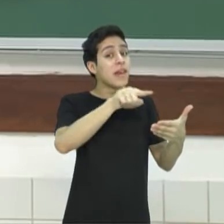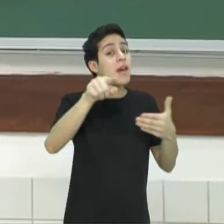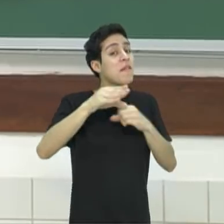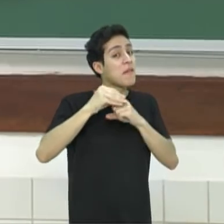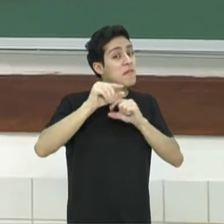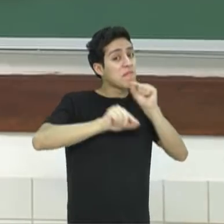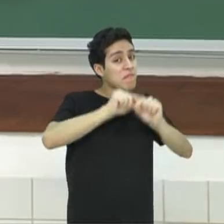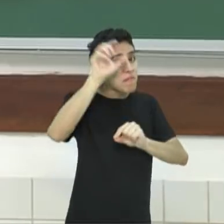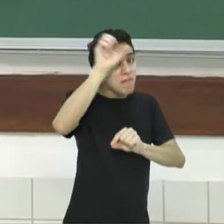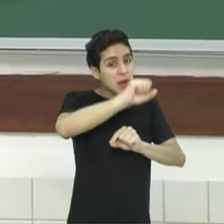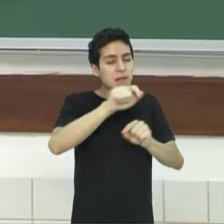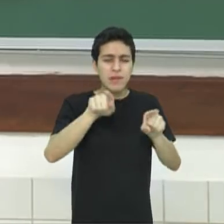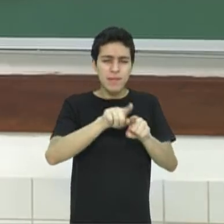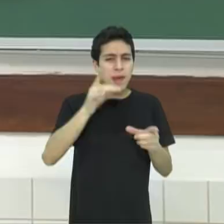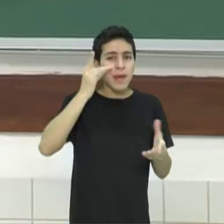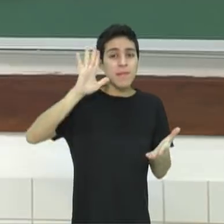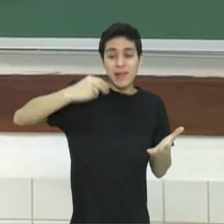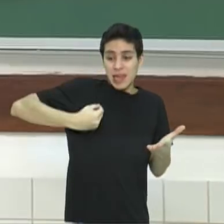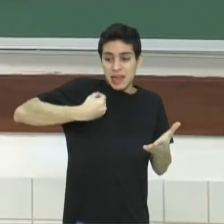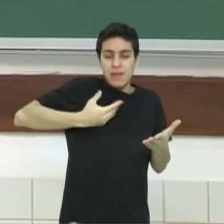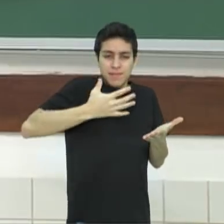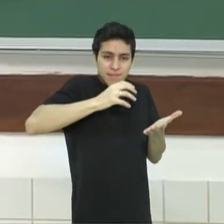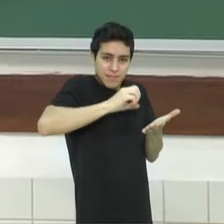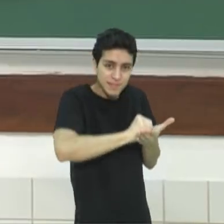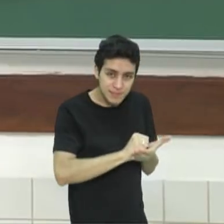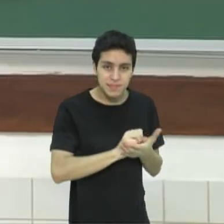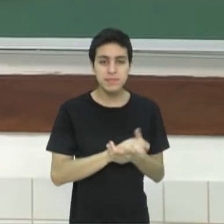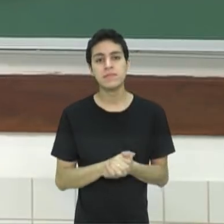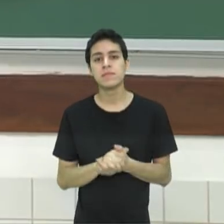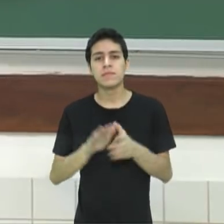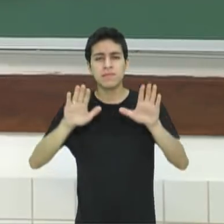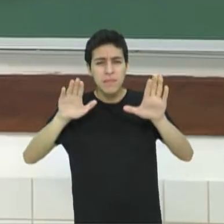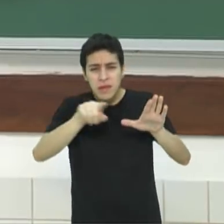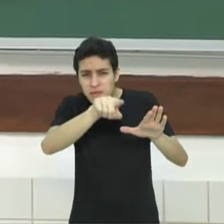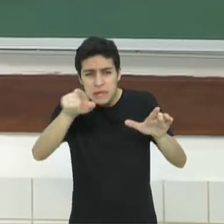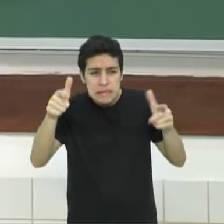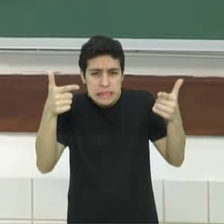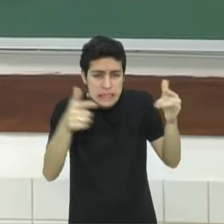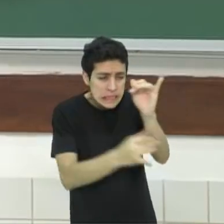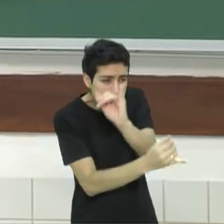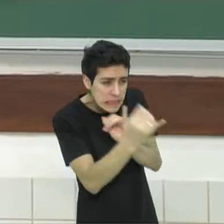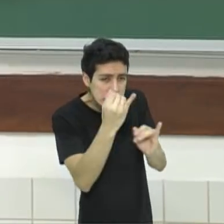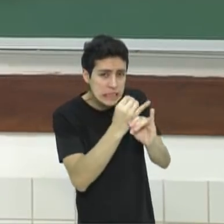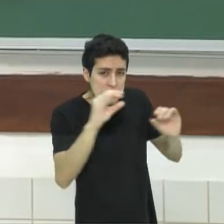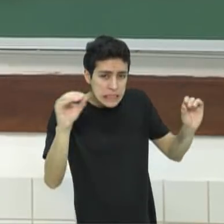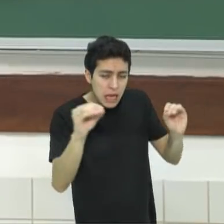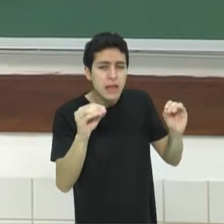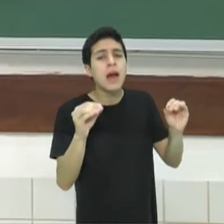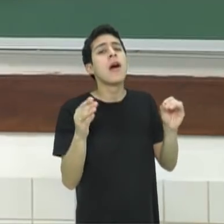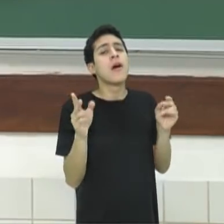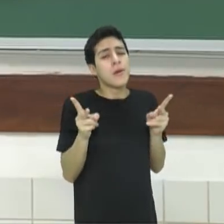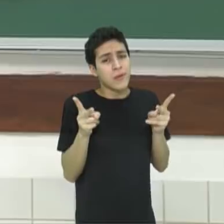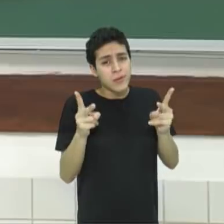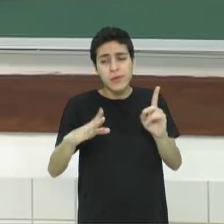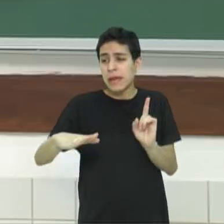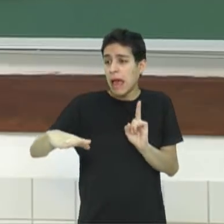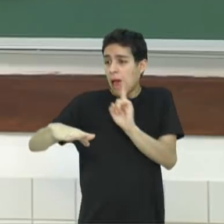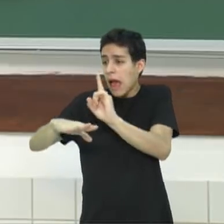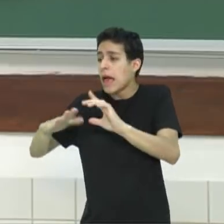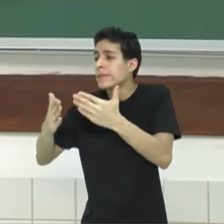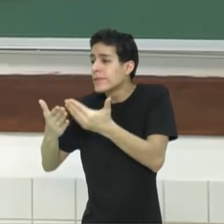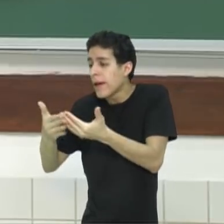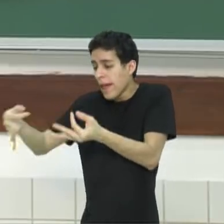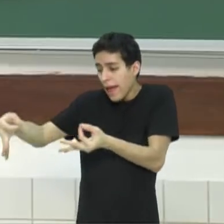marque sua presença. E se porventura você ainda não tem acesso às salas virtuais, continue retirando as atividades impressas na sua escola